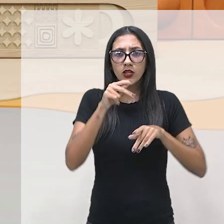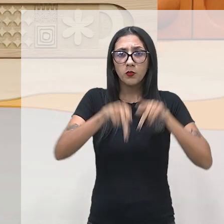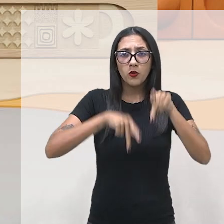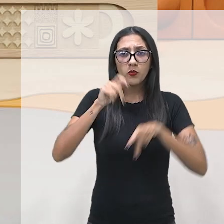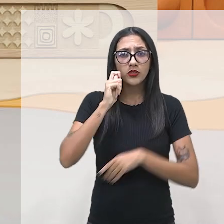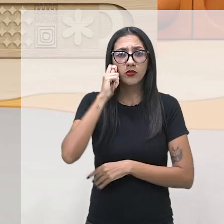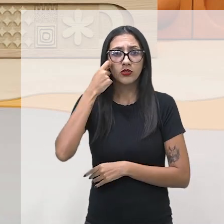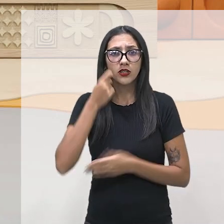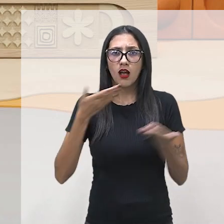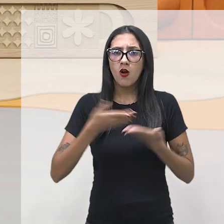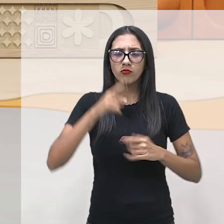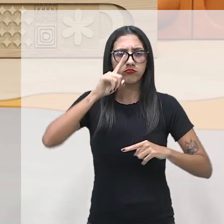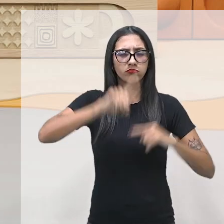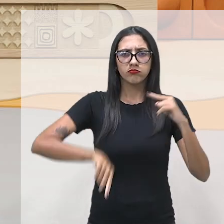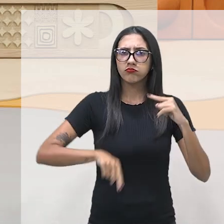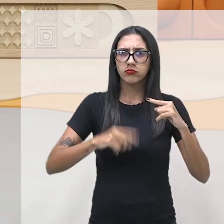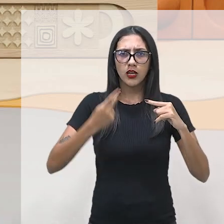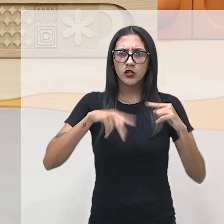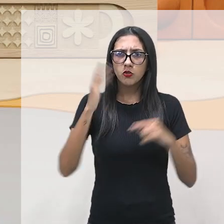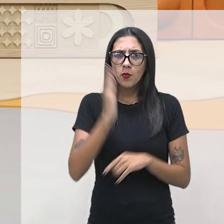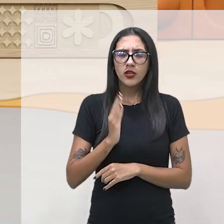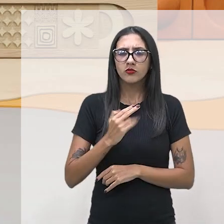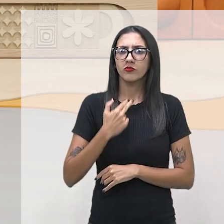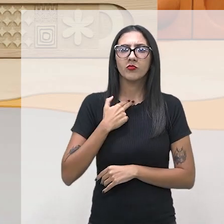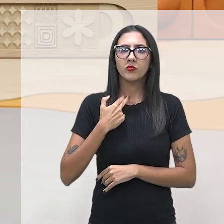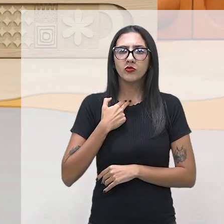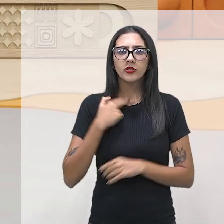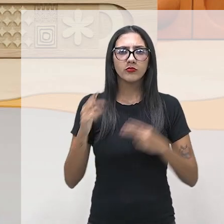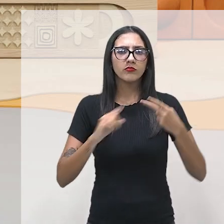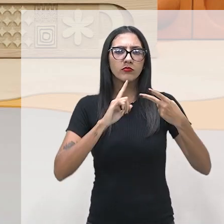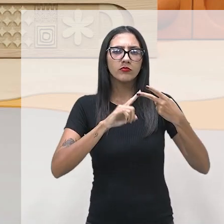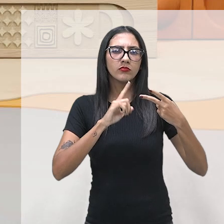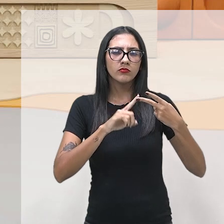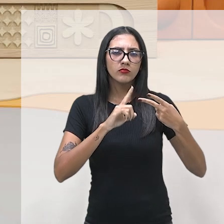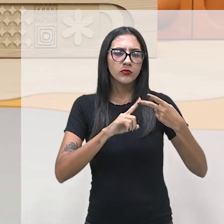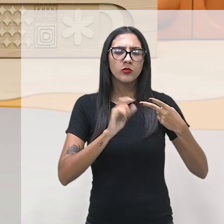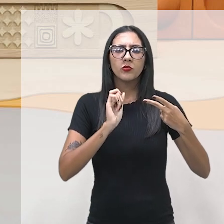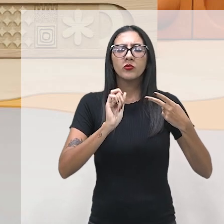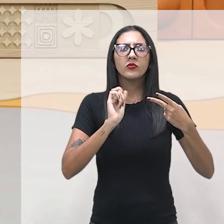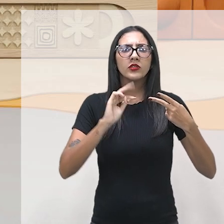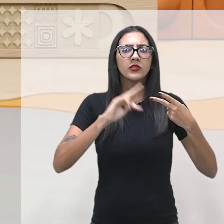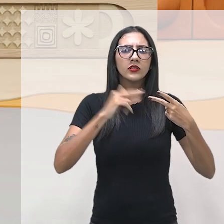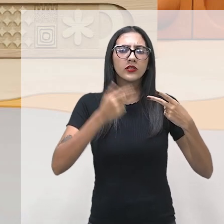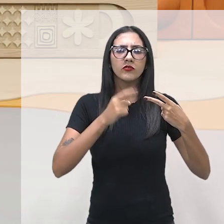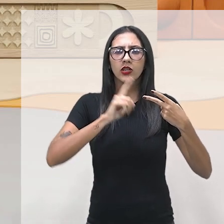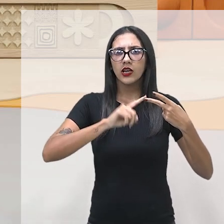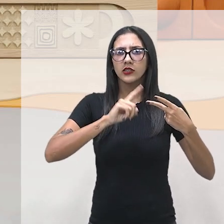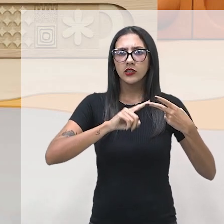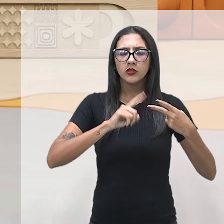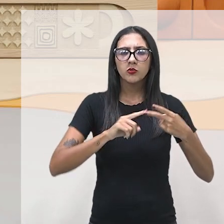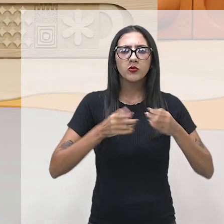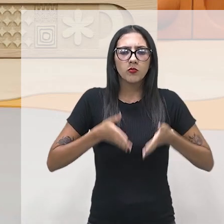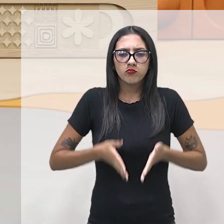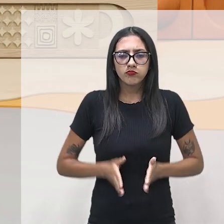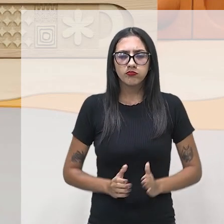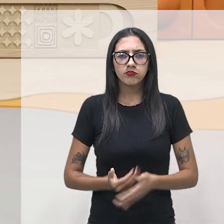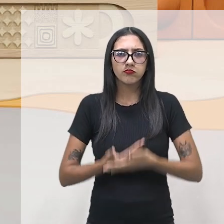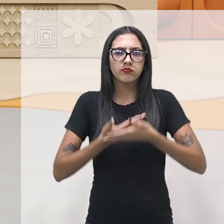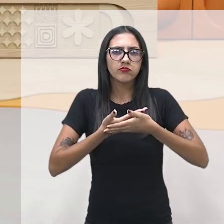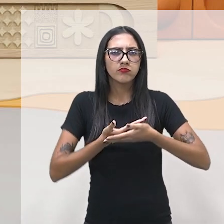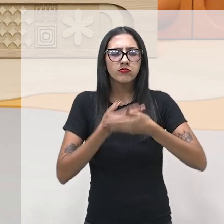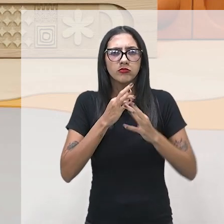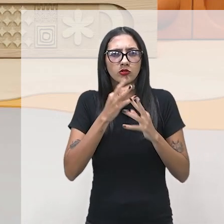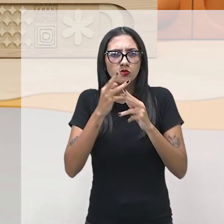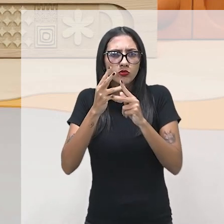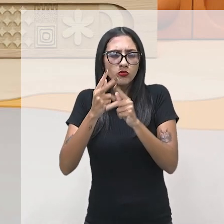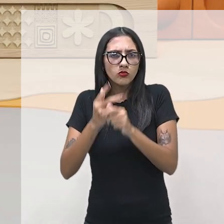seria abolido do território brasileiro. Lei do ventre livre. O que ela falava, professor? Ela dizia que todo indivíduo